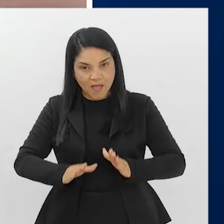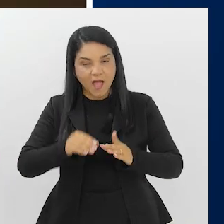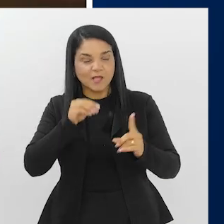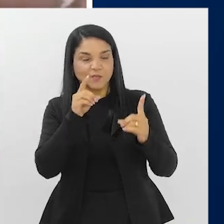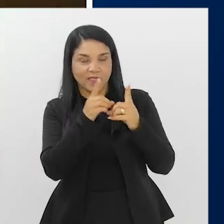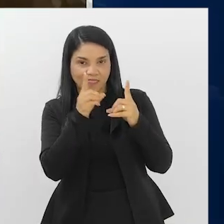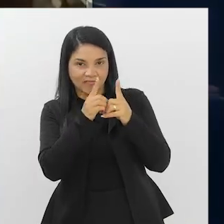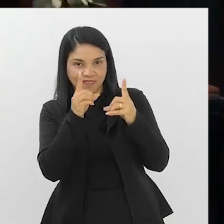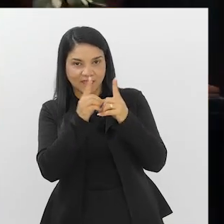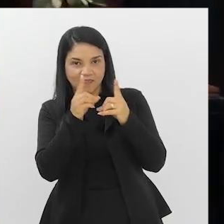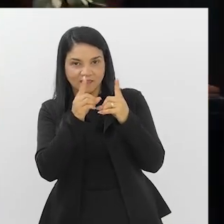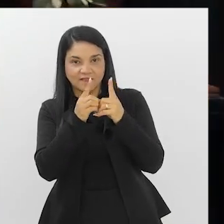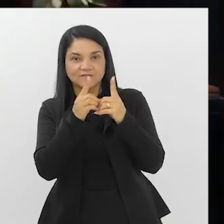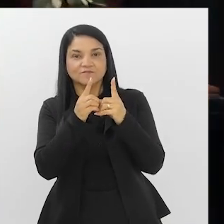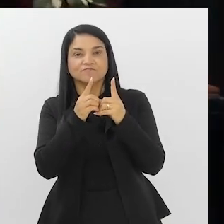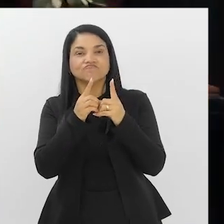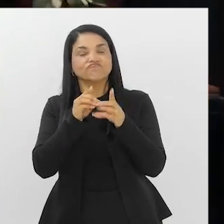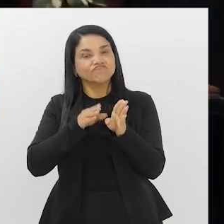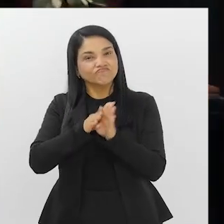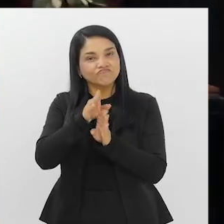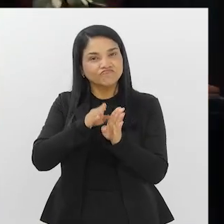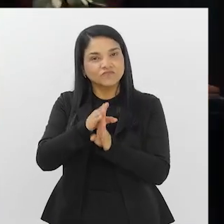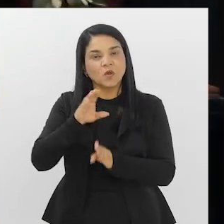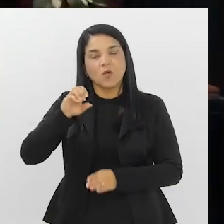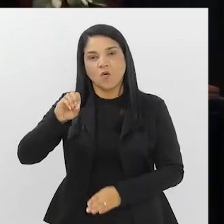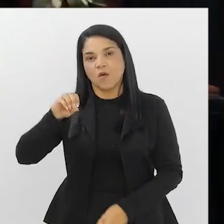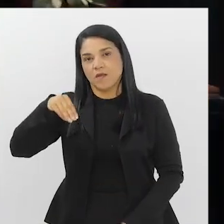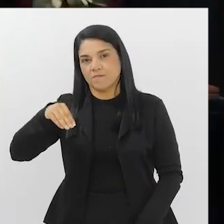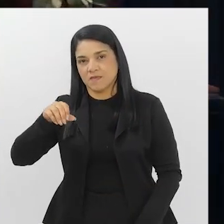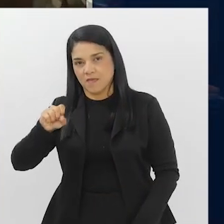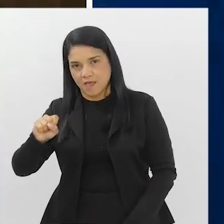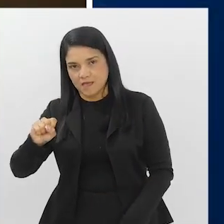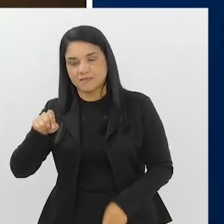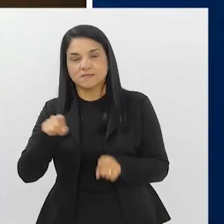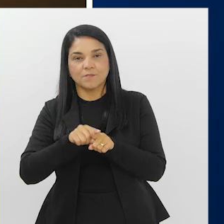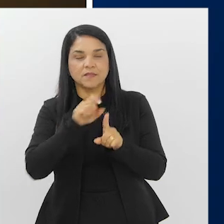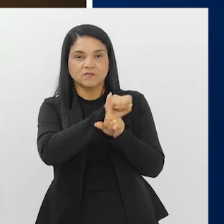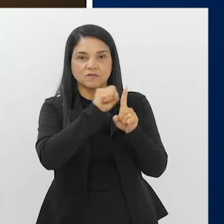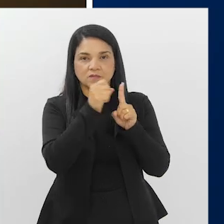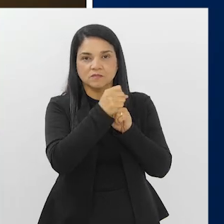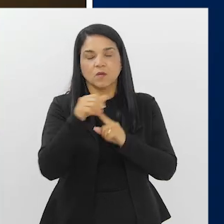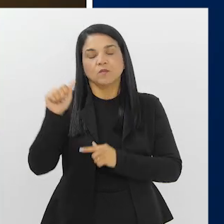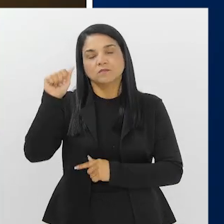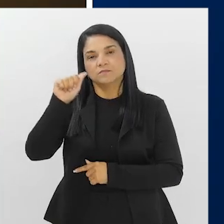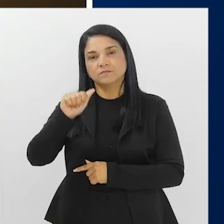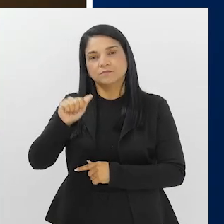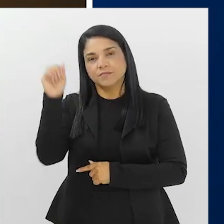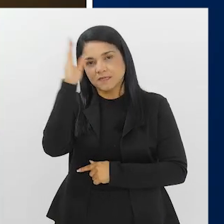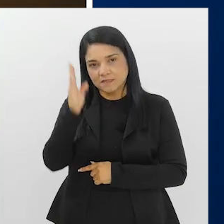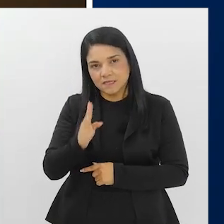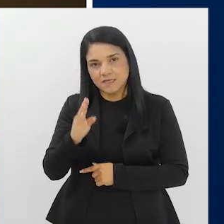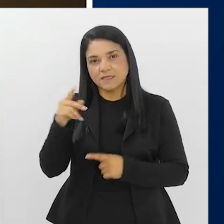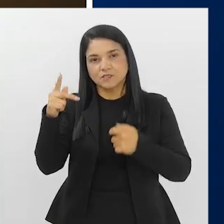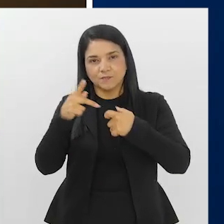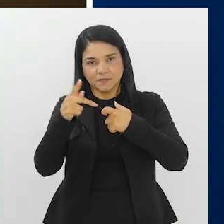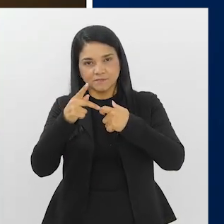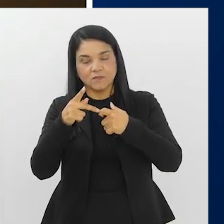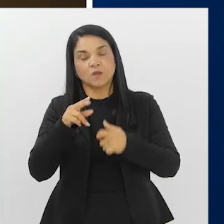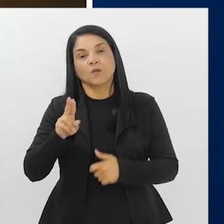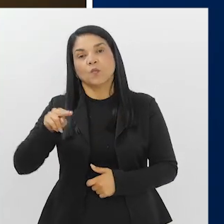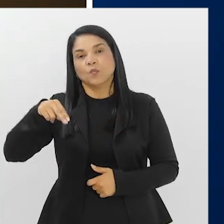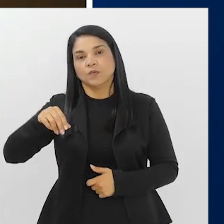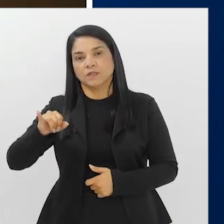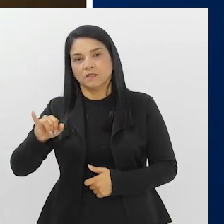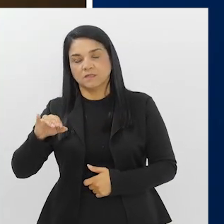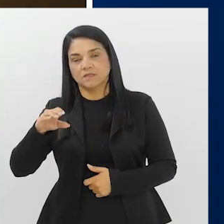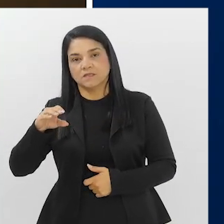fazendo assistência, né, que a gente tem ali recomendada pela Organização Mundial da Saúde, pela Sociedade Brasileira de Pediatria, pela